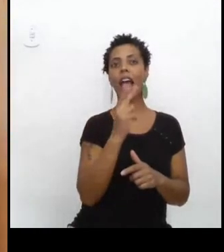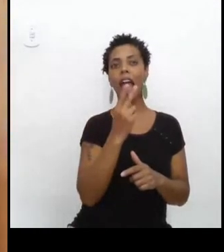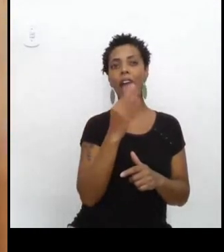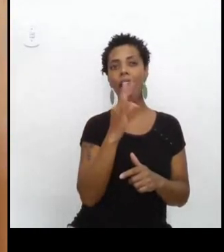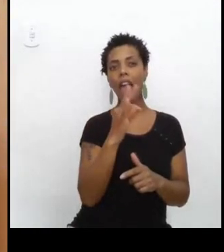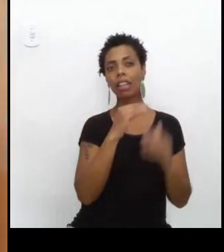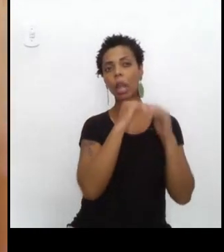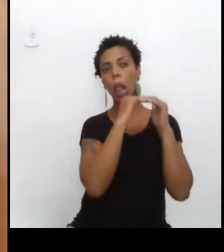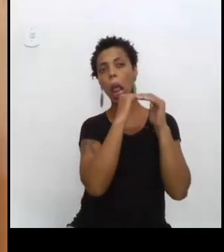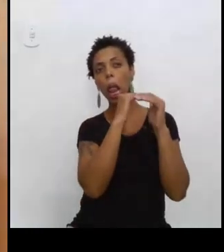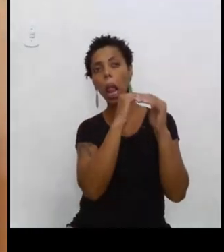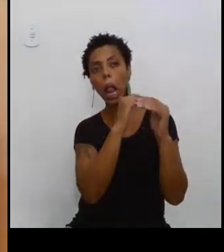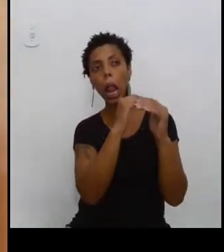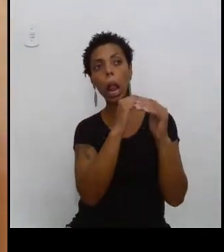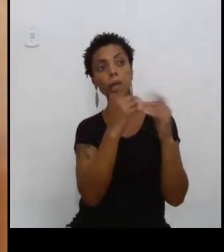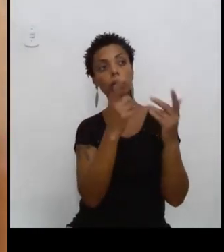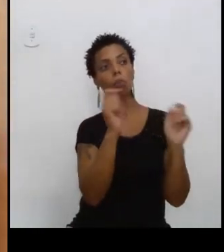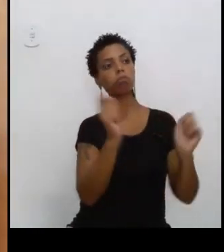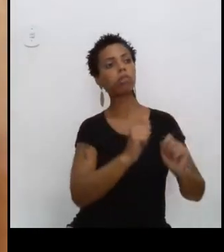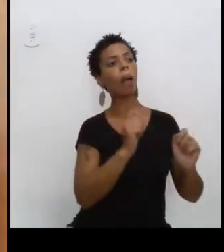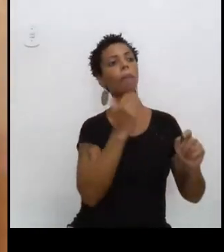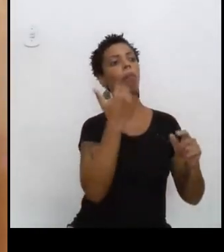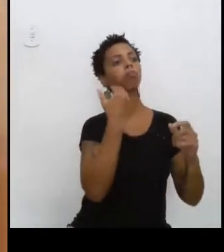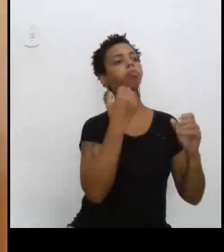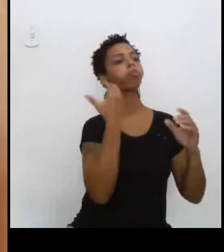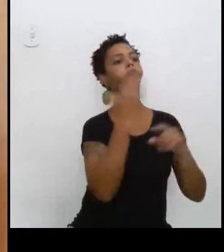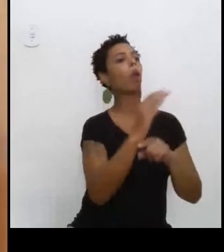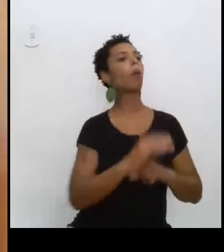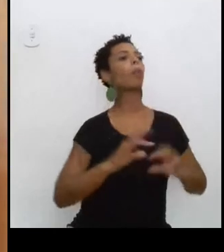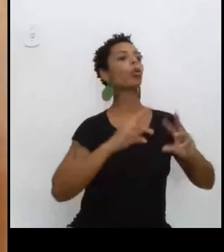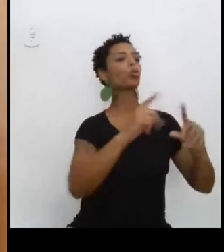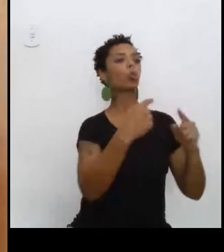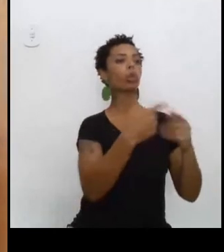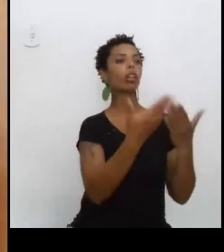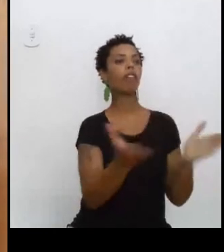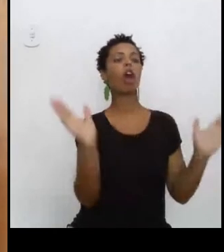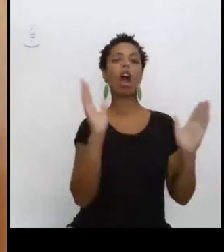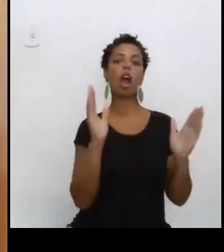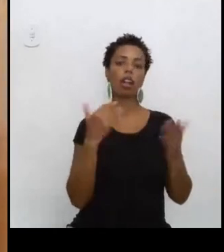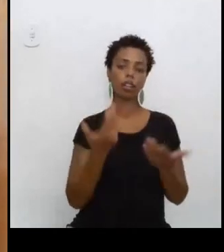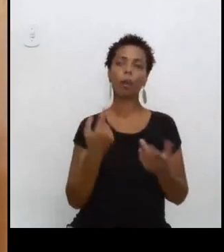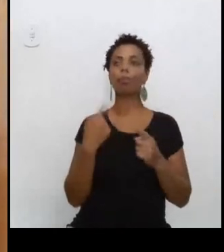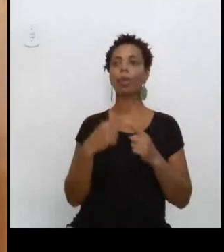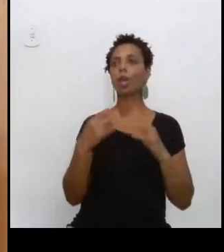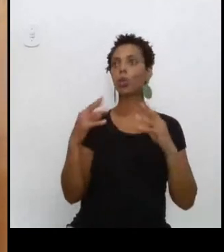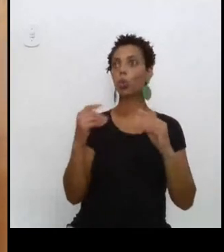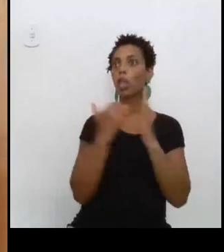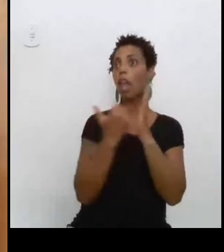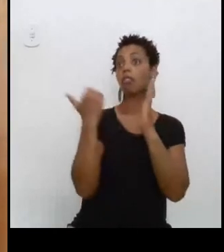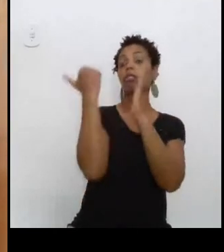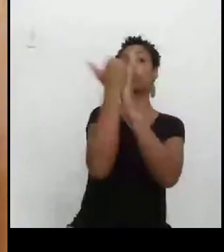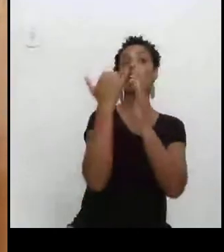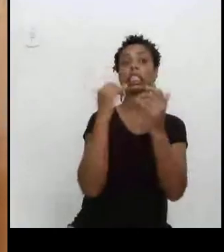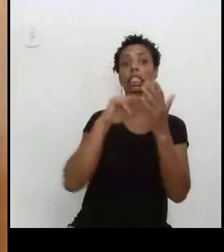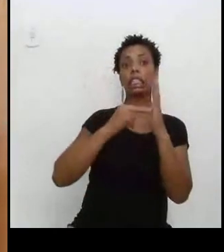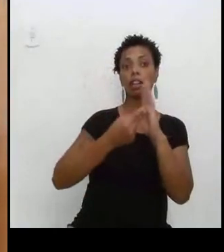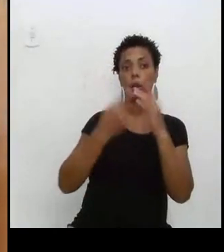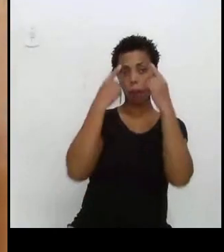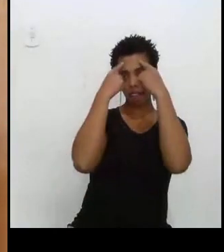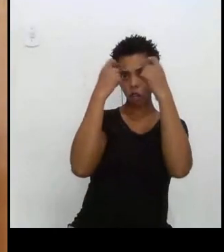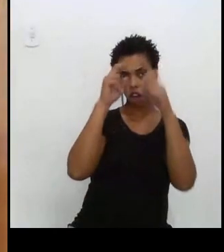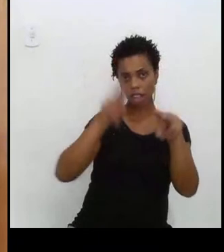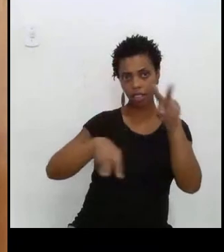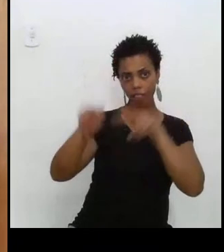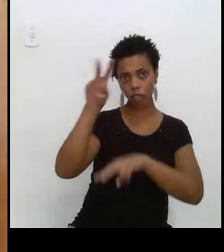considerando altura que ser não como violência abençoar e me interessa a muitas as telhas ter conta porque